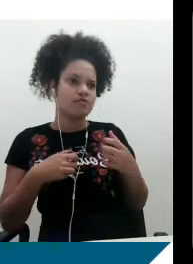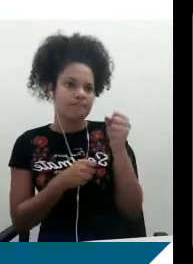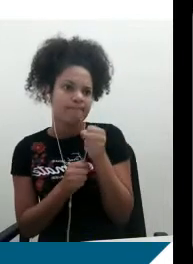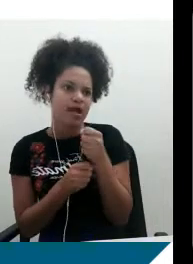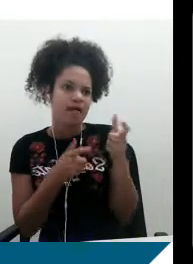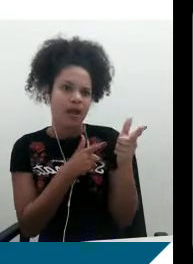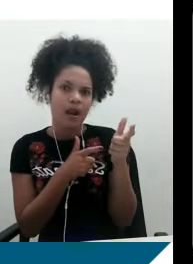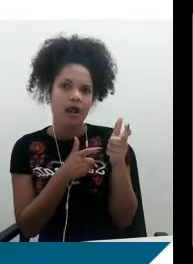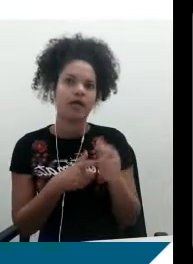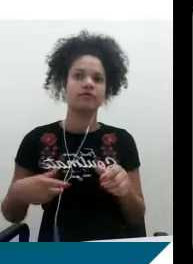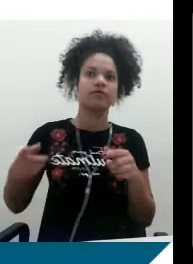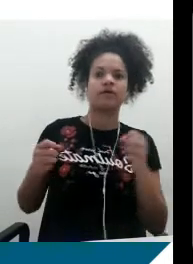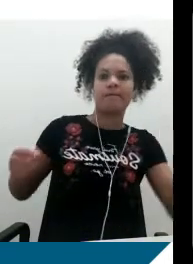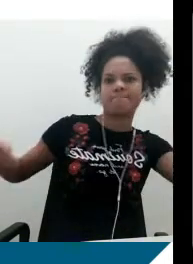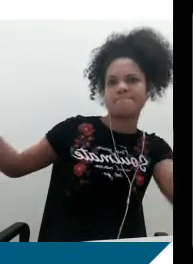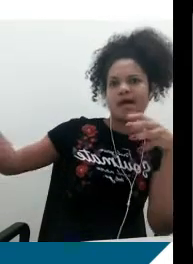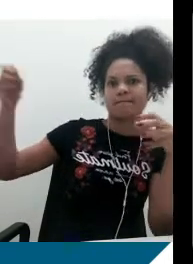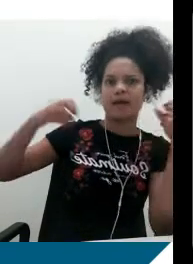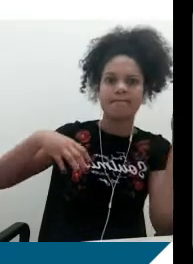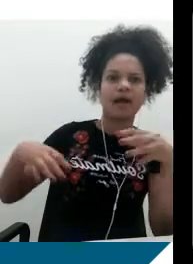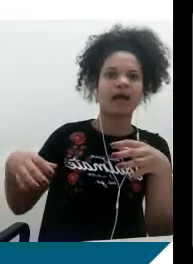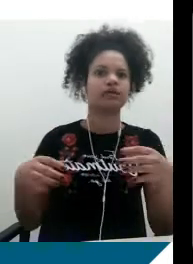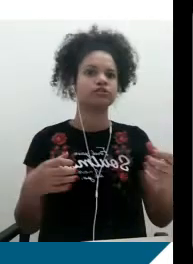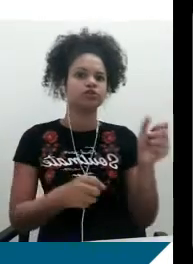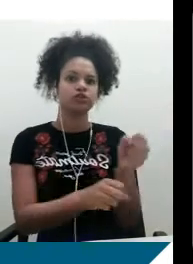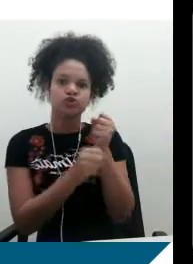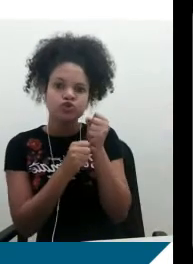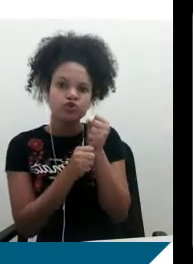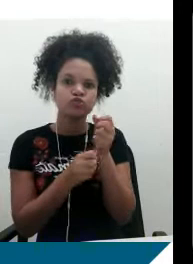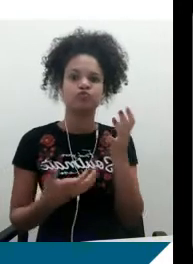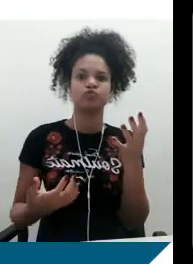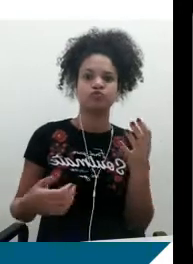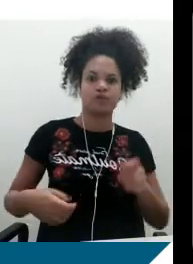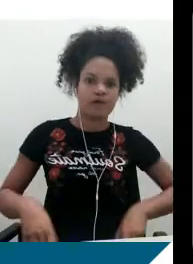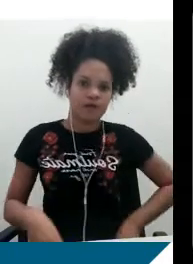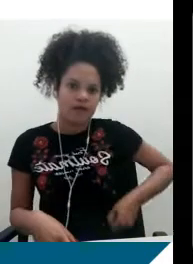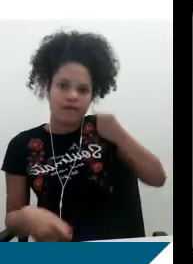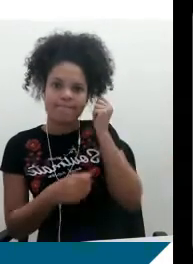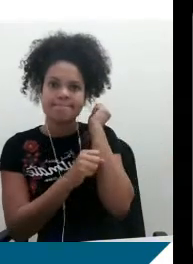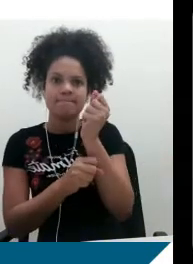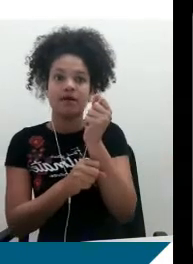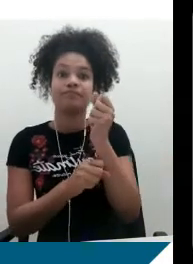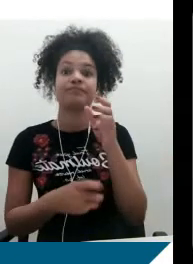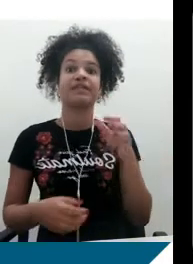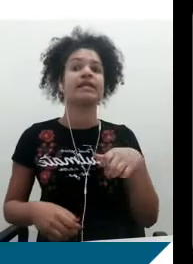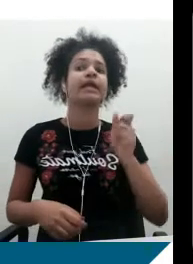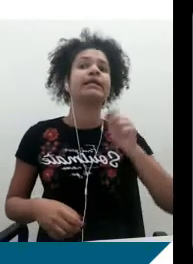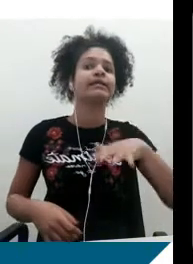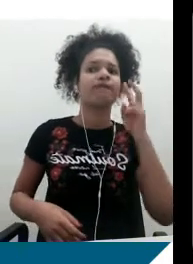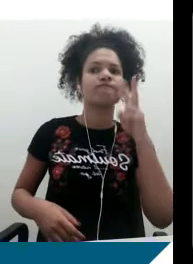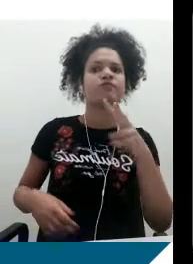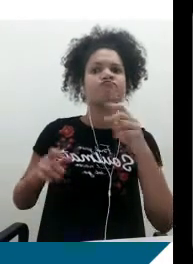Tropas de choque, bombas de gás lacrimogênio, escudos e cacetetes. Quem assistiu às imagens que marcaram os protestos recentes em